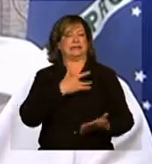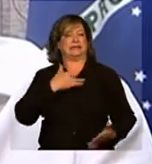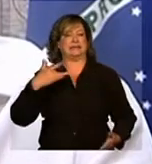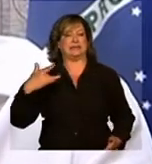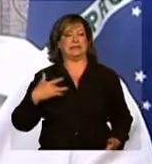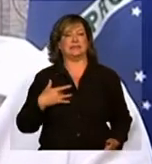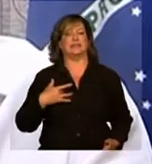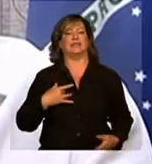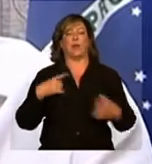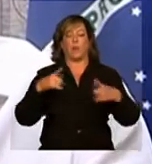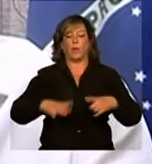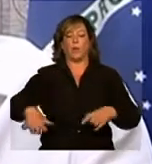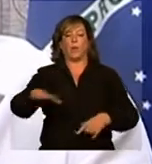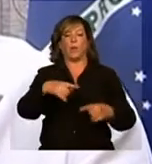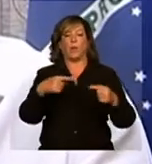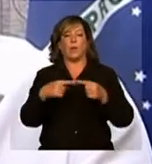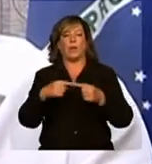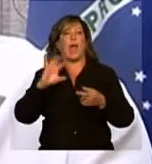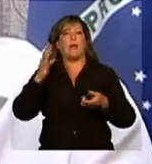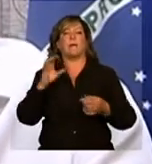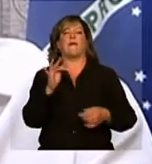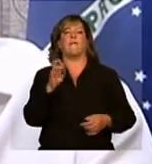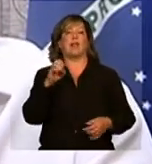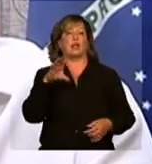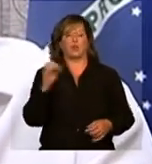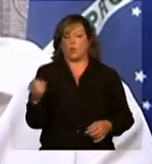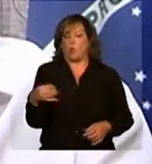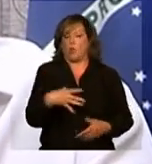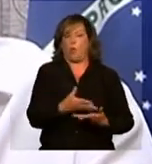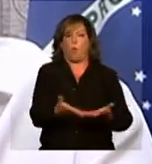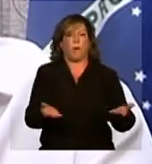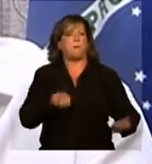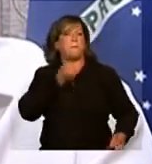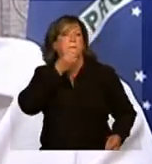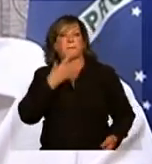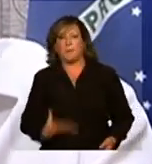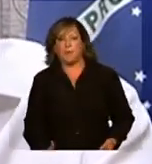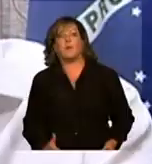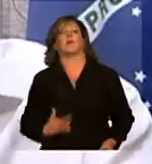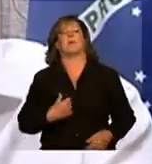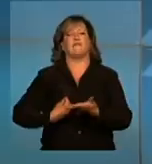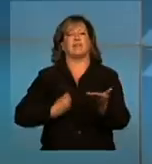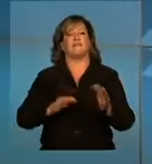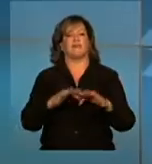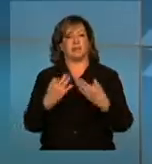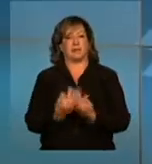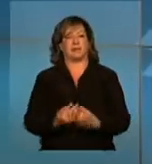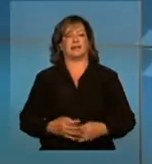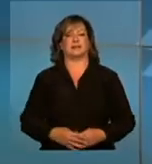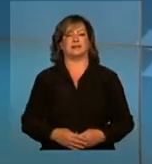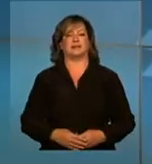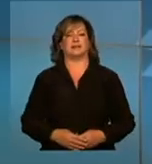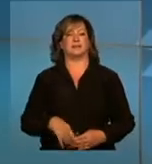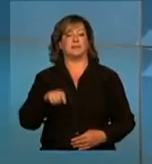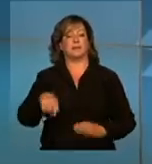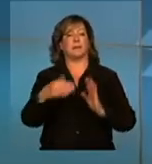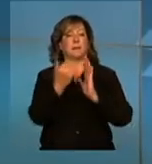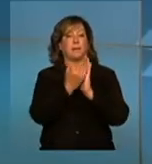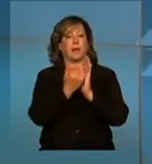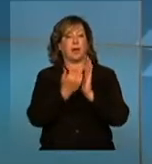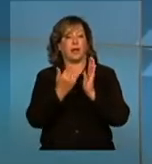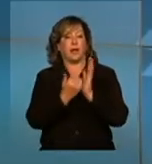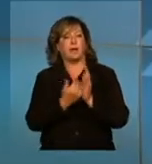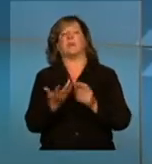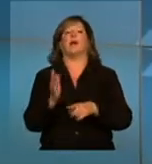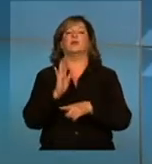saudáveis, regionais, de época, frescos, que melhoram a condição de alimentação dessas famílias. O programa